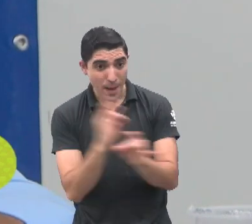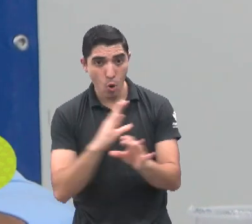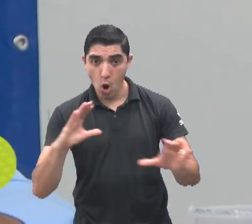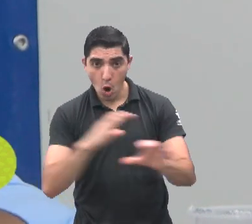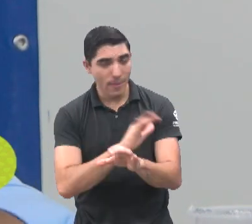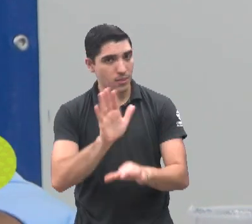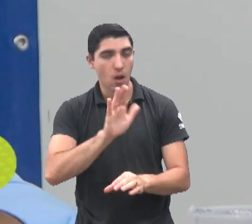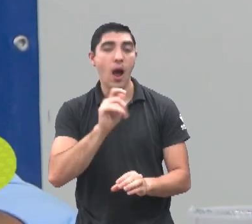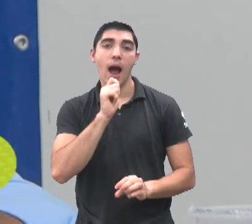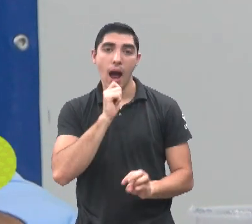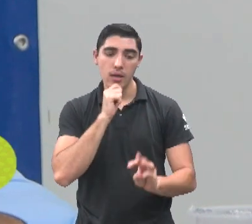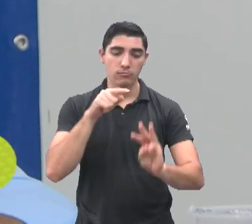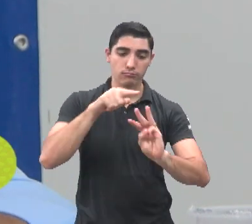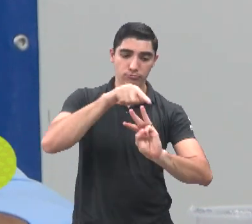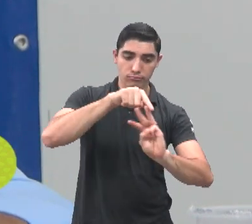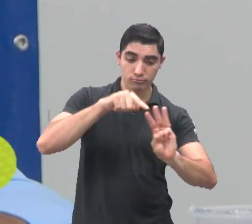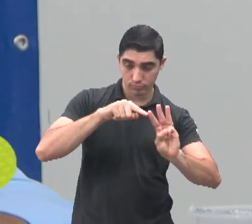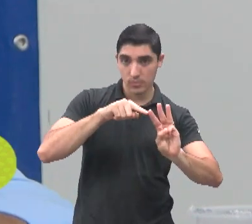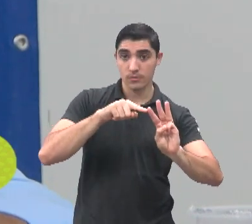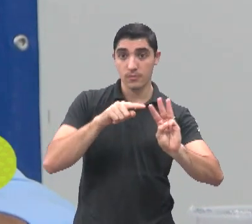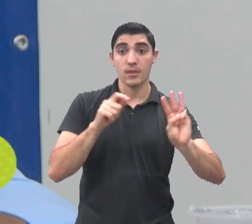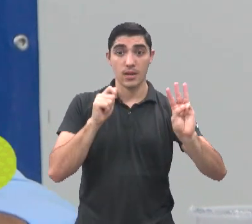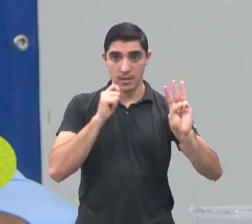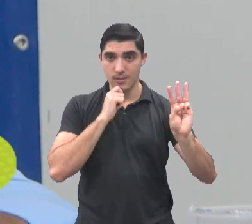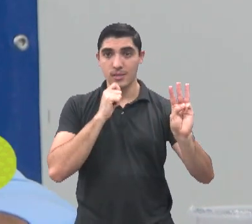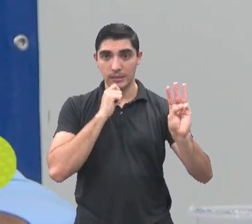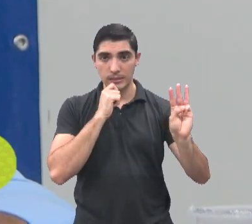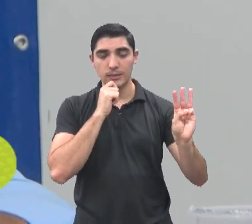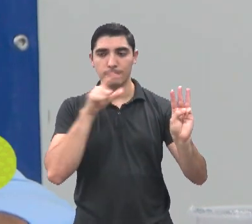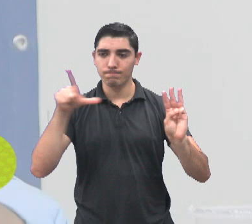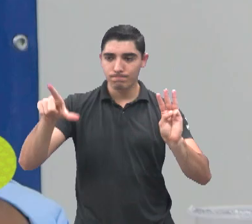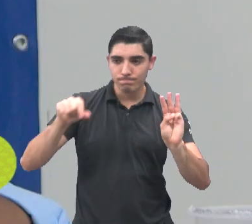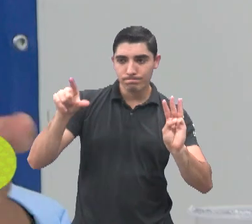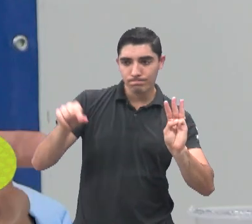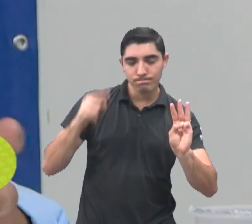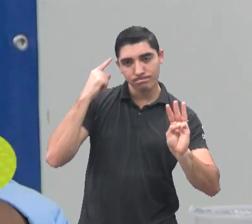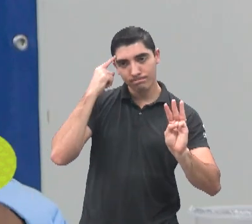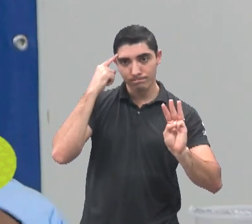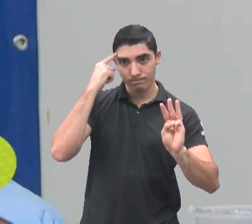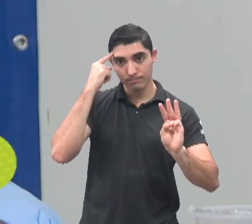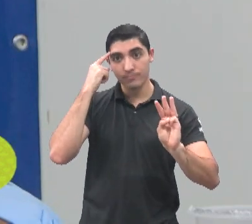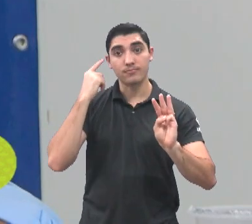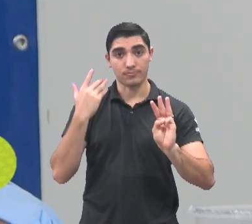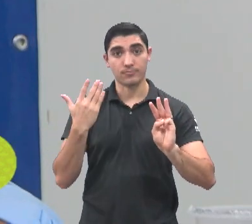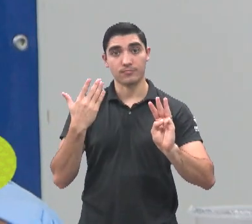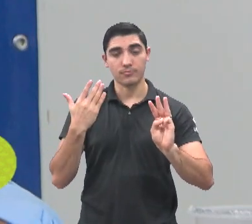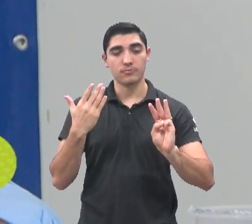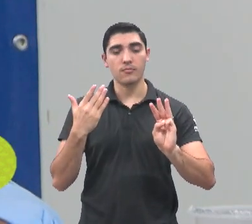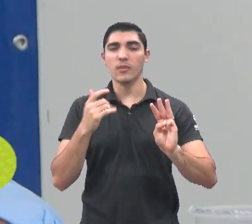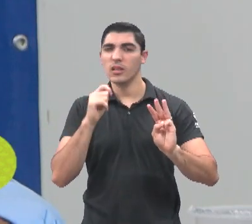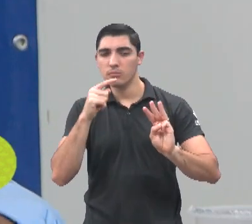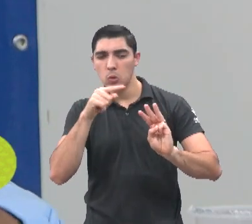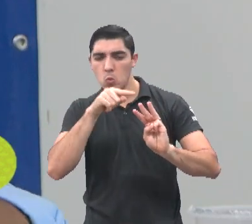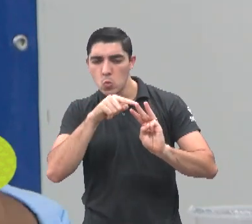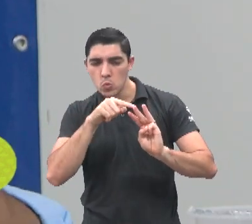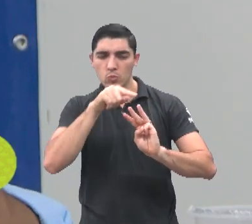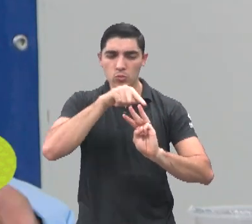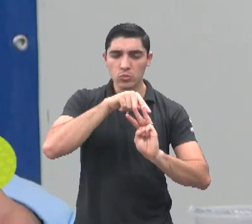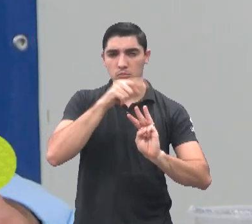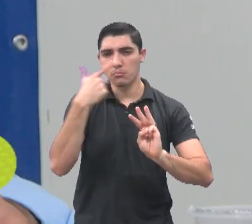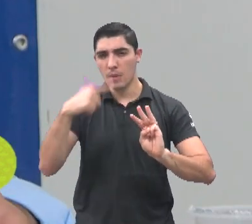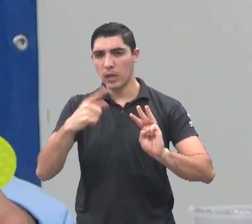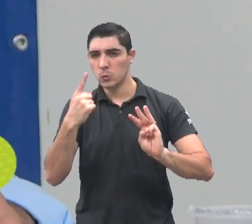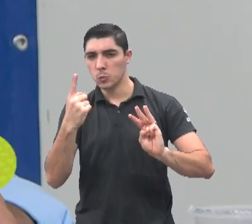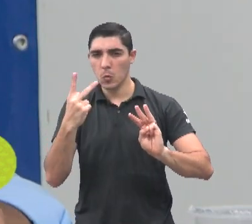vagas, hoje nós temos 3 vagas para ser complementadas ainda no elenco, trazer aí mais 1 ou 2 jogadores para que a gente